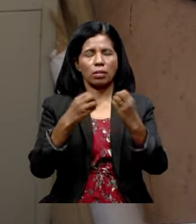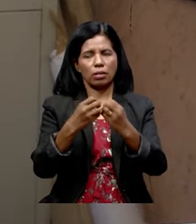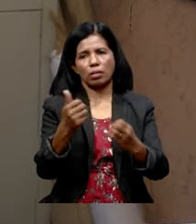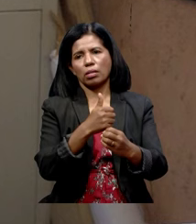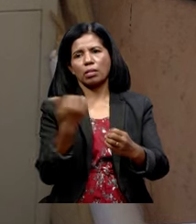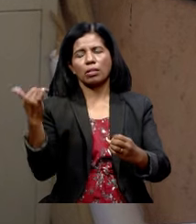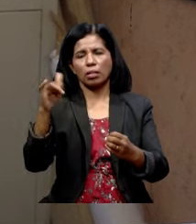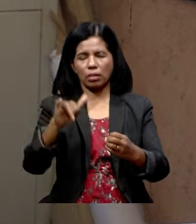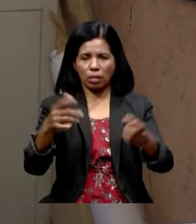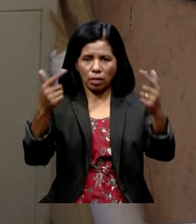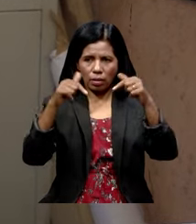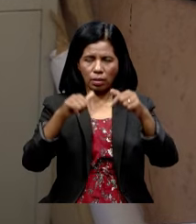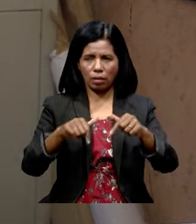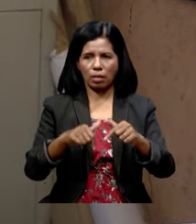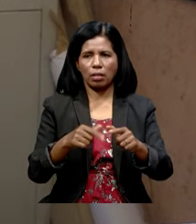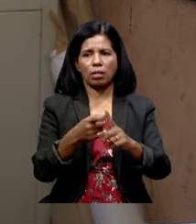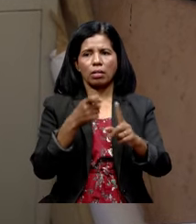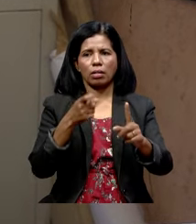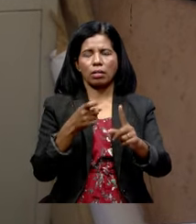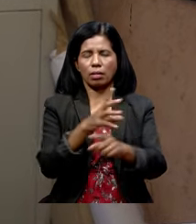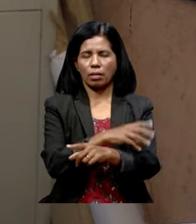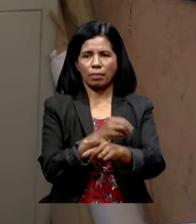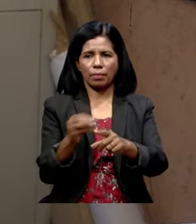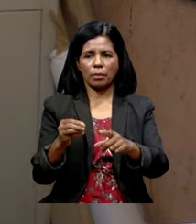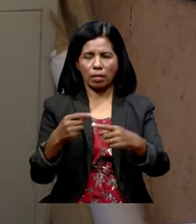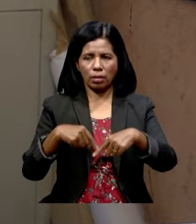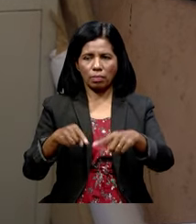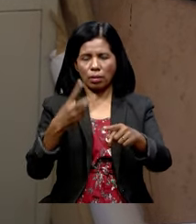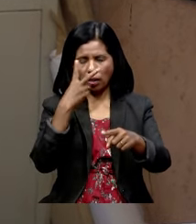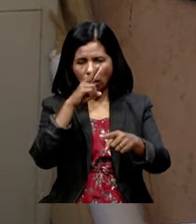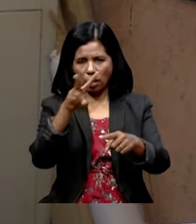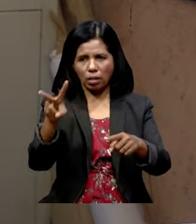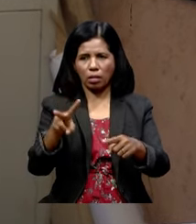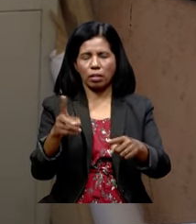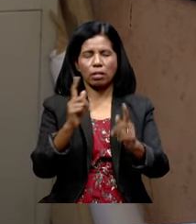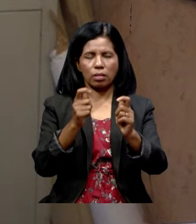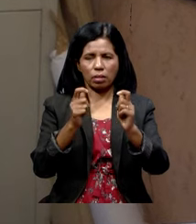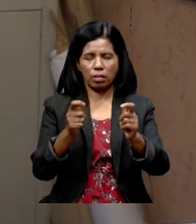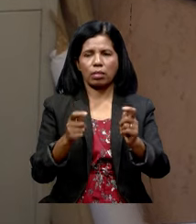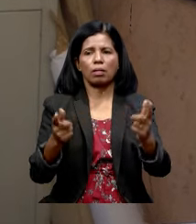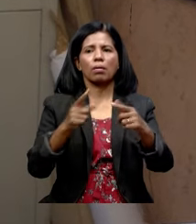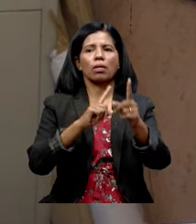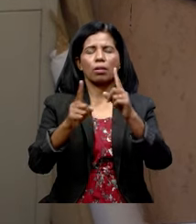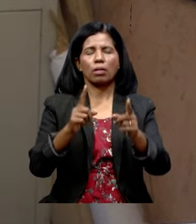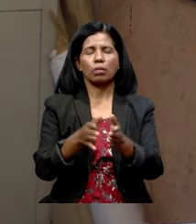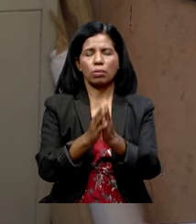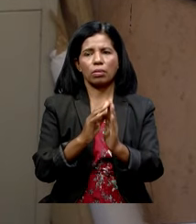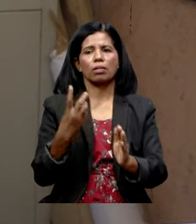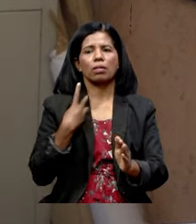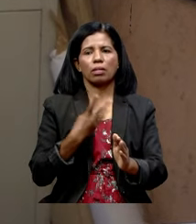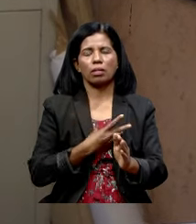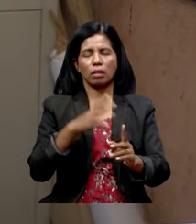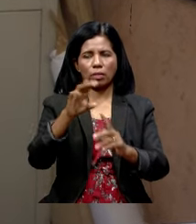sira sira siramos mai liu si meu sira sira barasik direita sira koko mai interview ita pansa